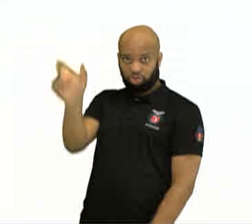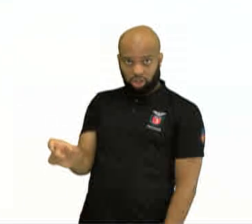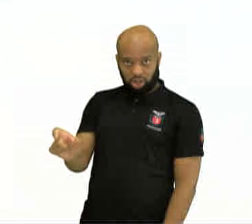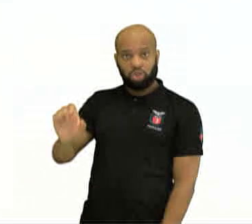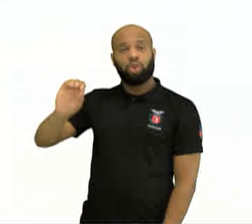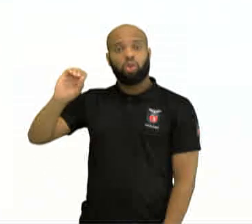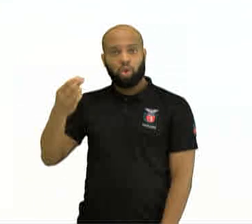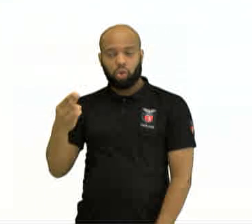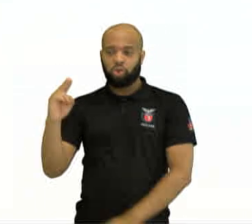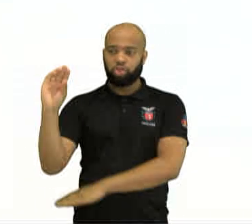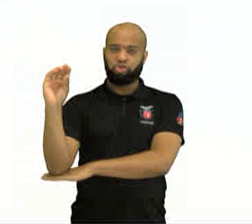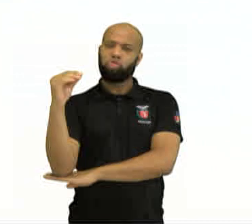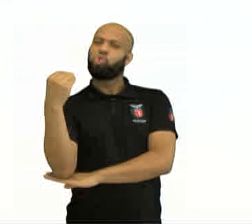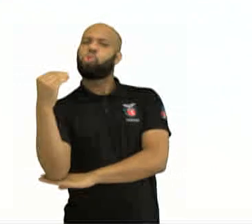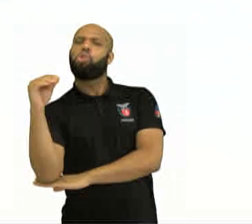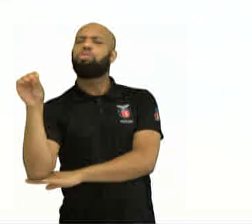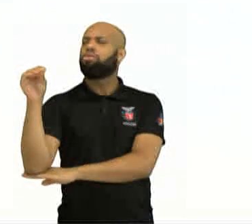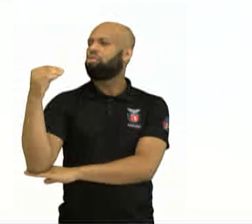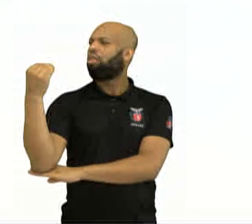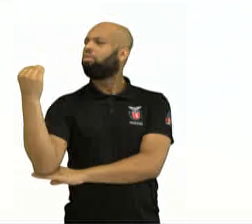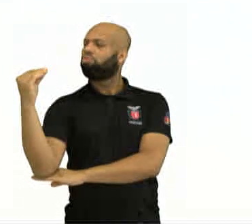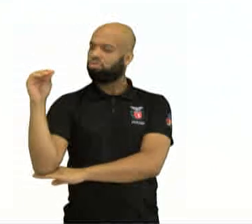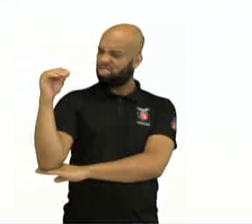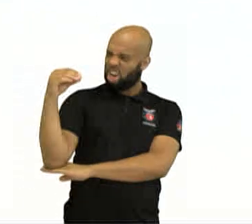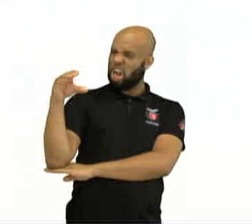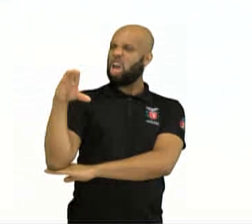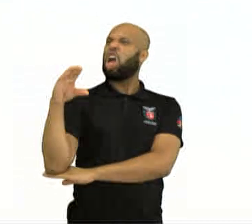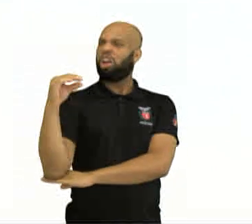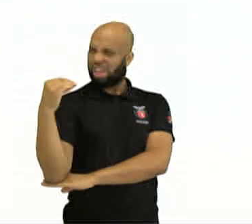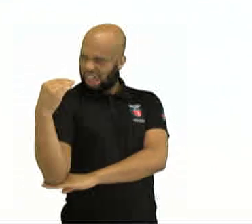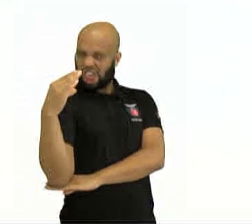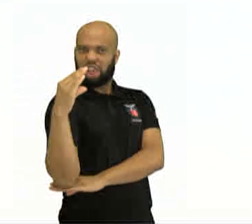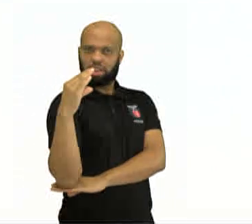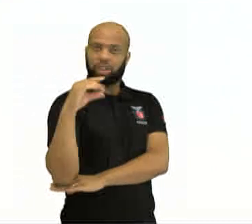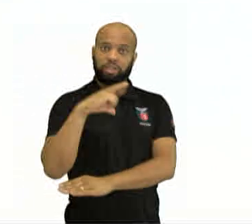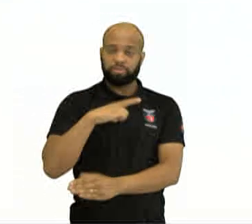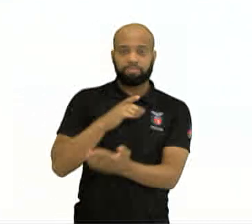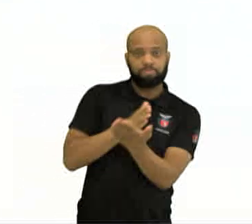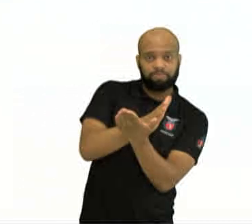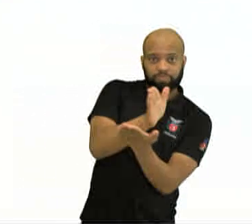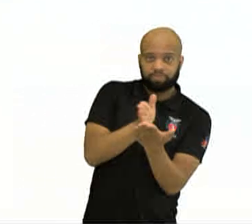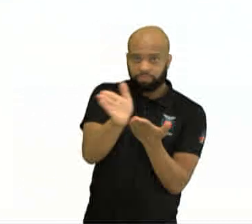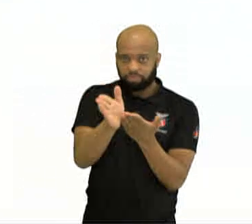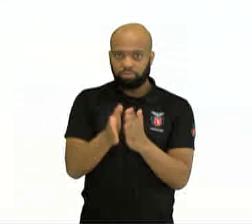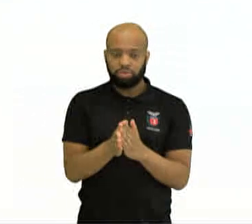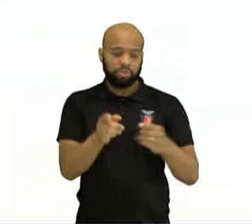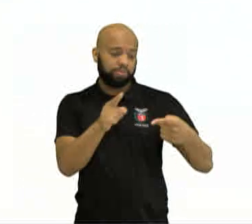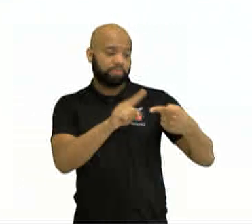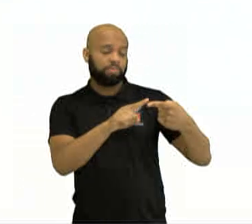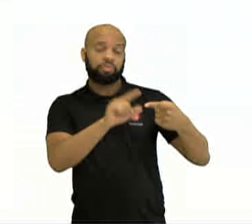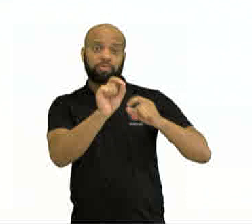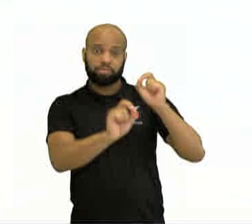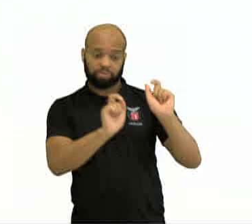dinossauro? Então veja, a ambiguidade aqui, o duplo sentido está nisso. A primeira